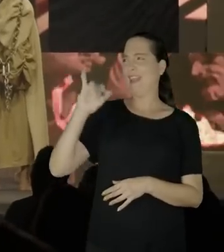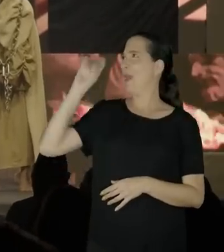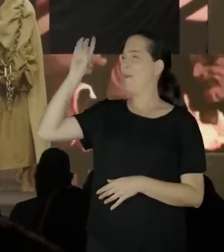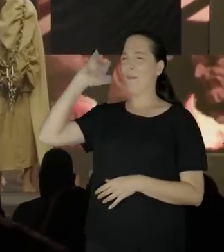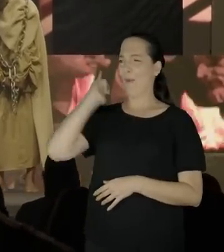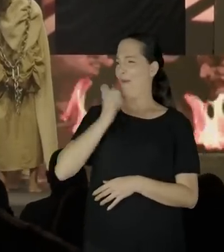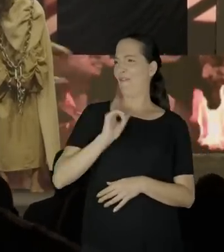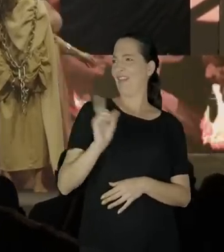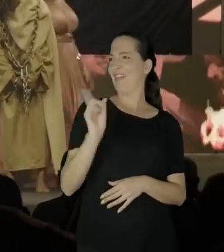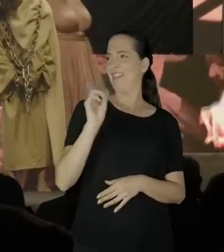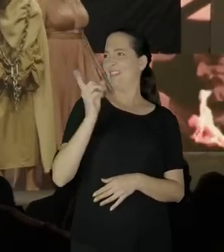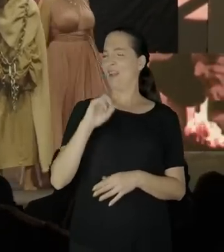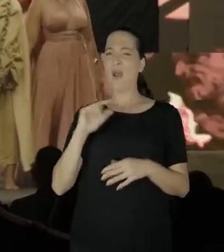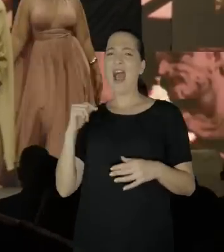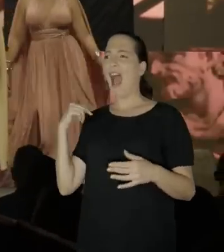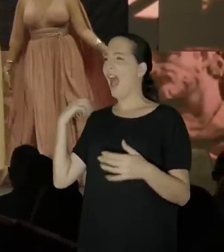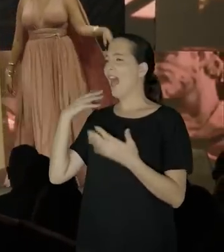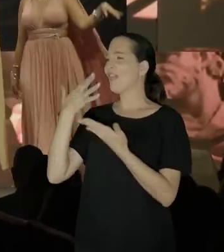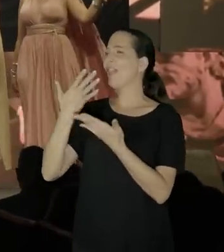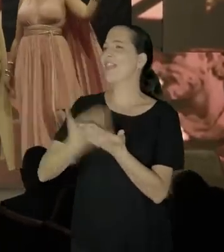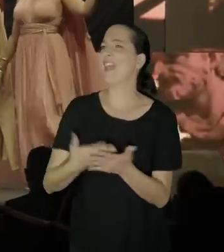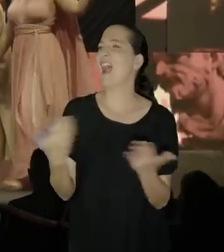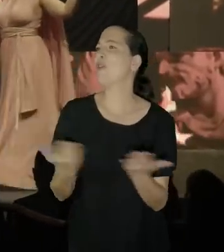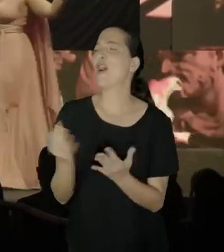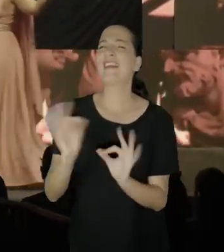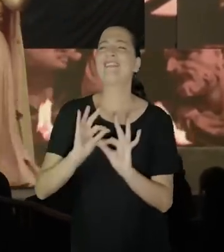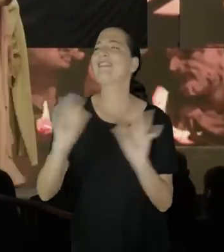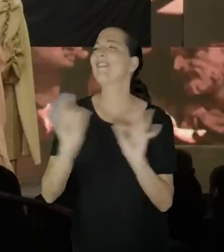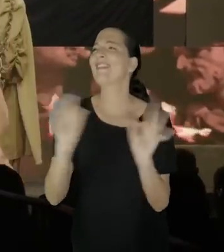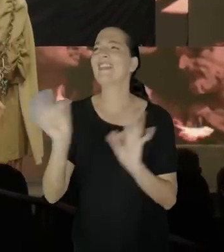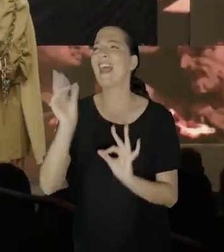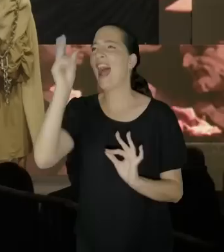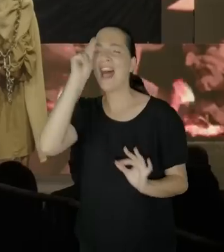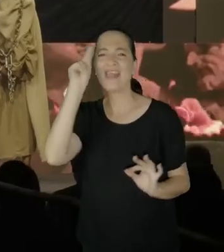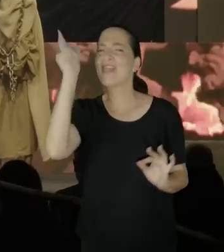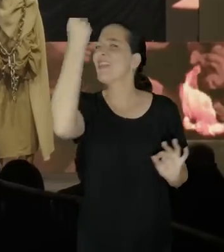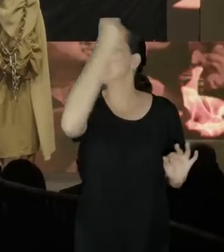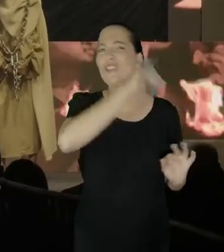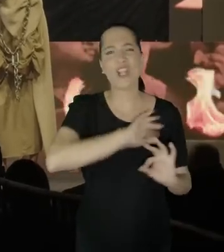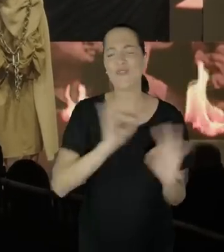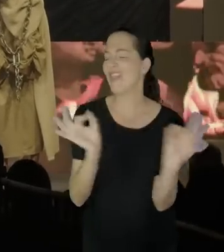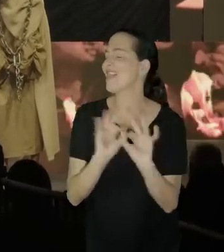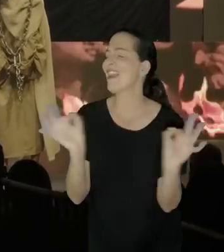Até agora, não adivinhou o futuro de ninguém.